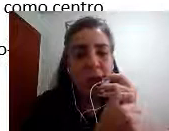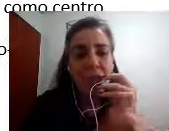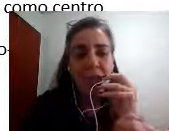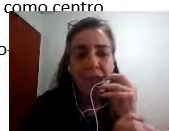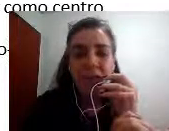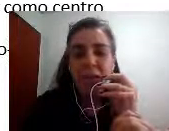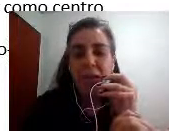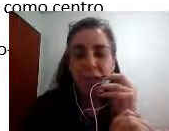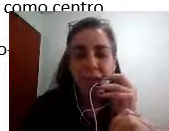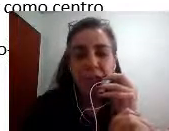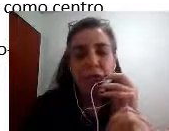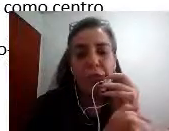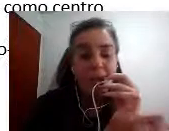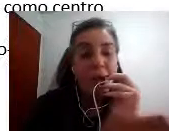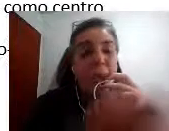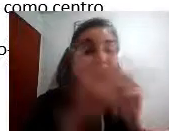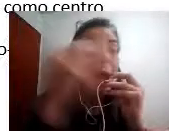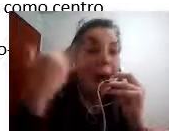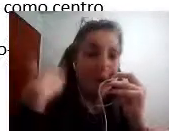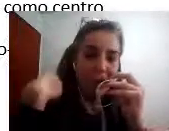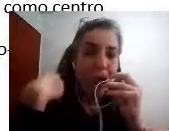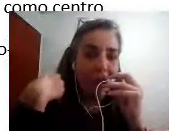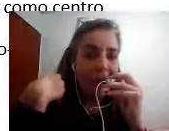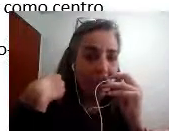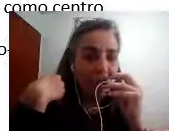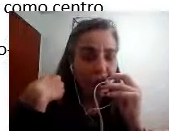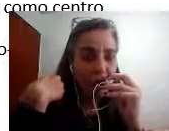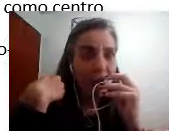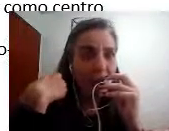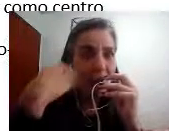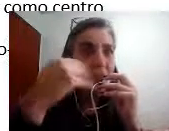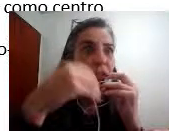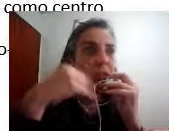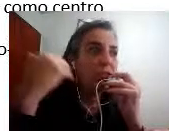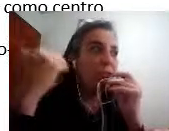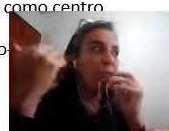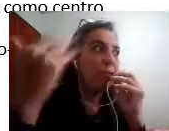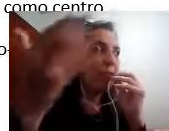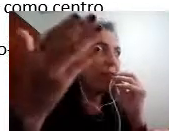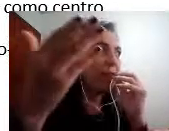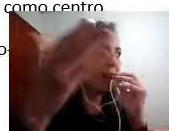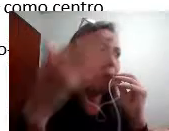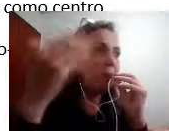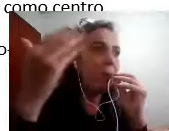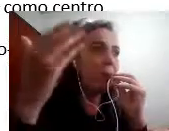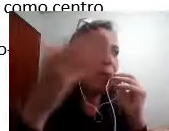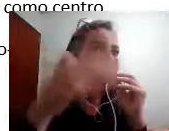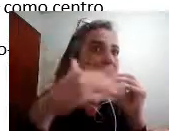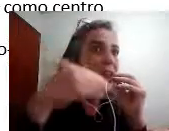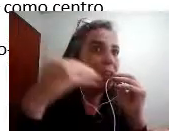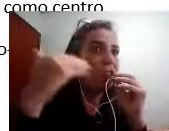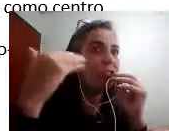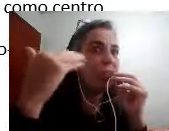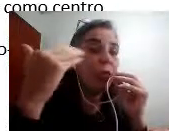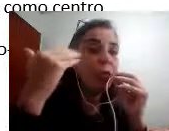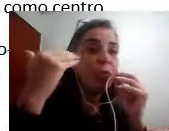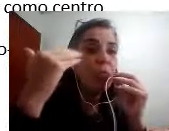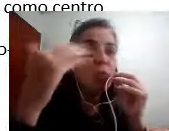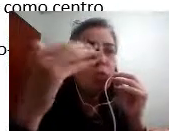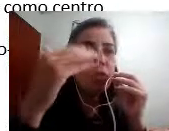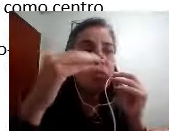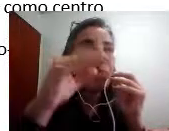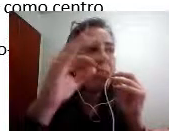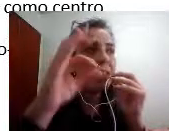demonstrado através da experiência científica. Até hoje, né? Nós estamos vivendo aí na época da pandemia e a gente tem